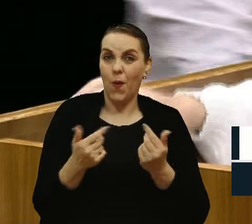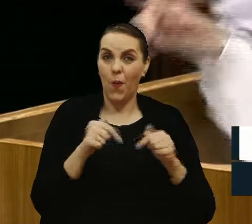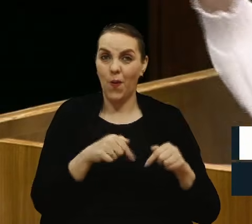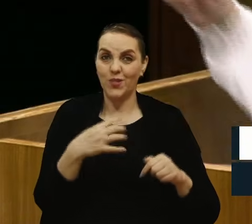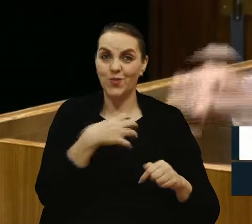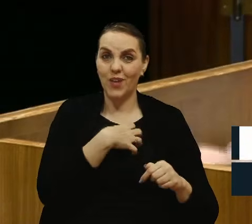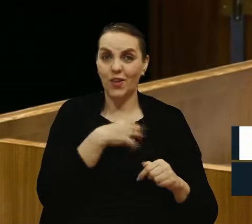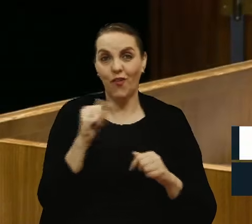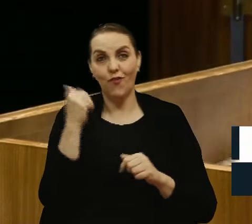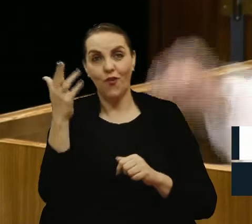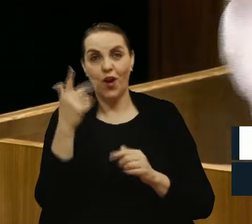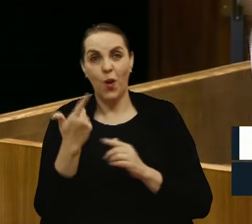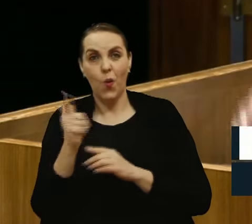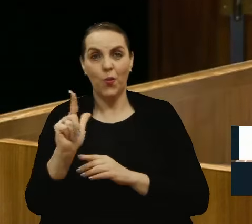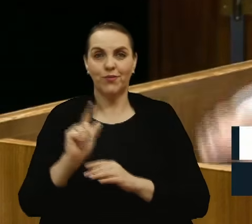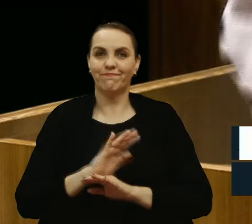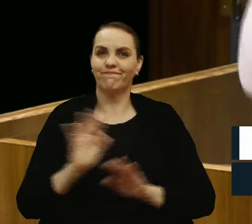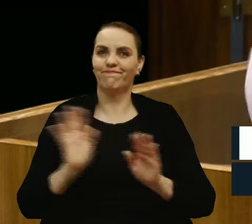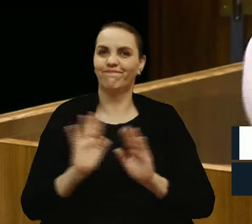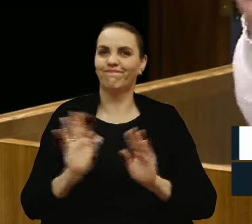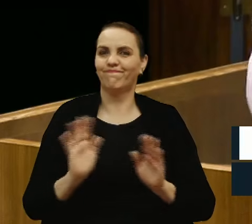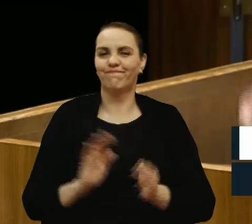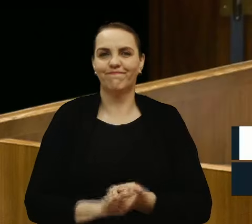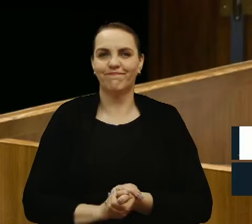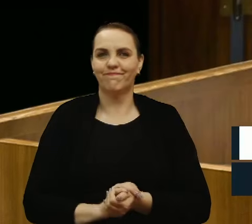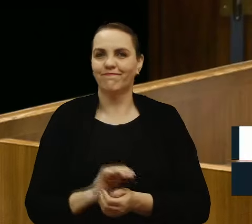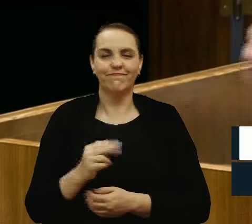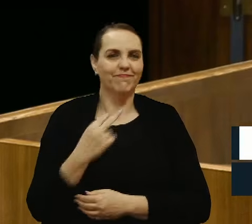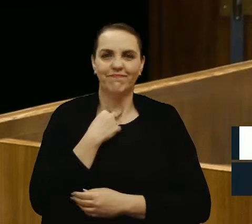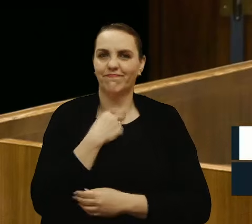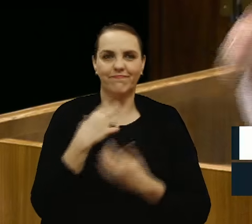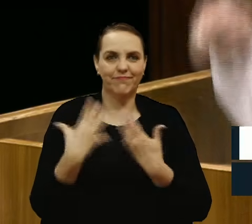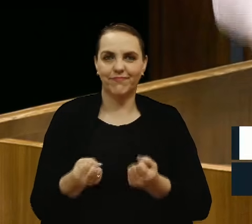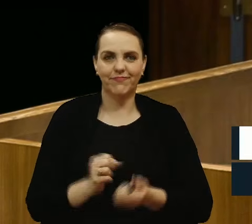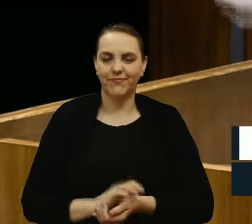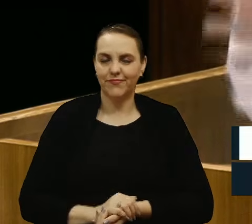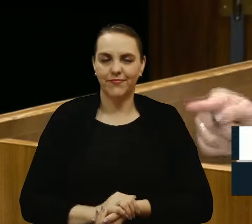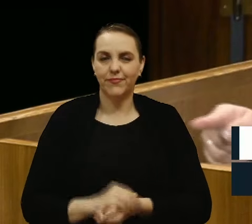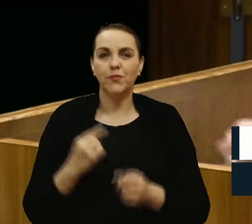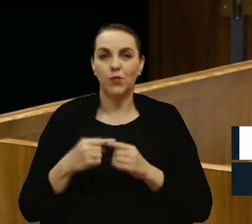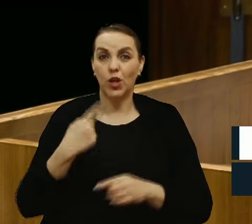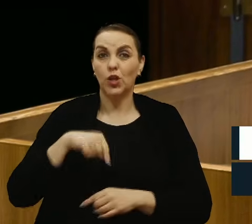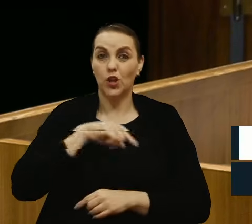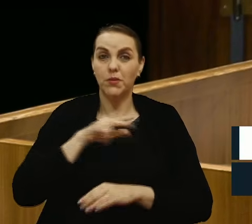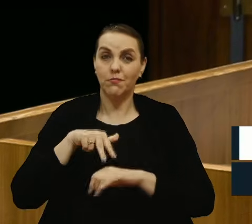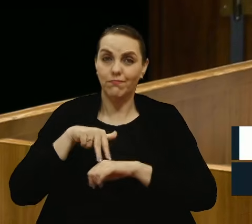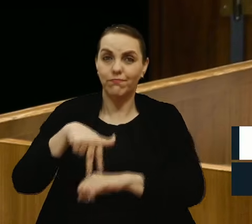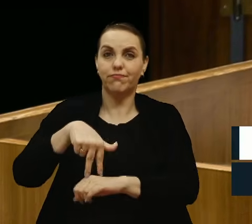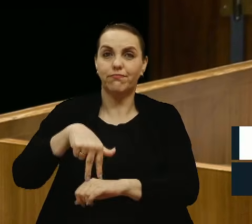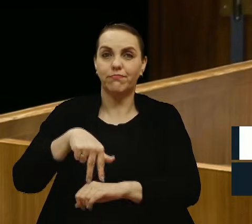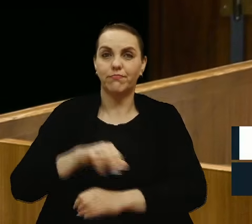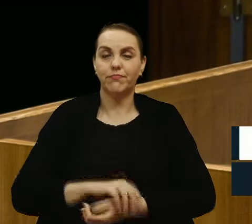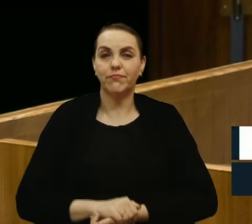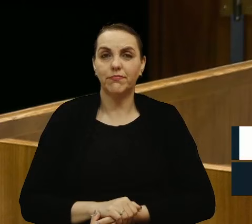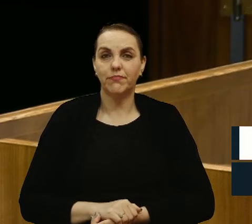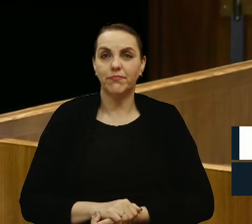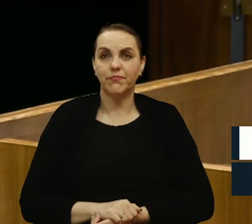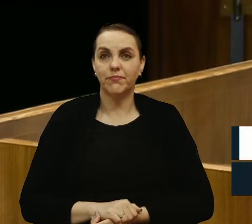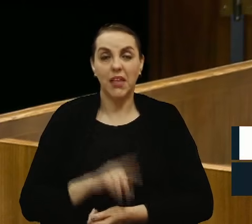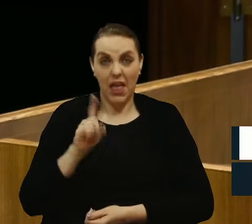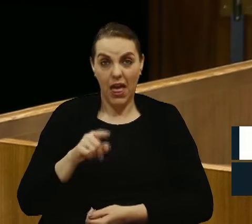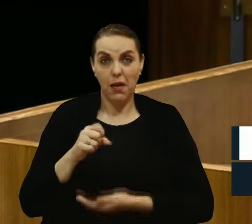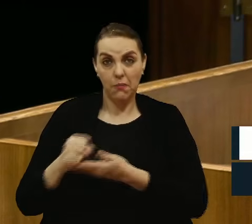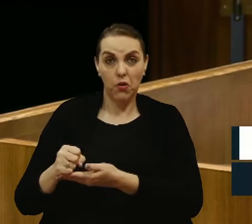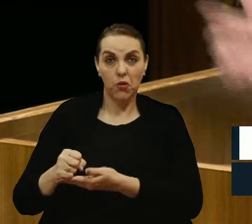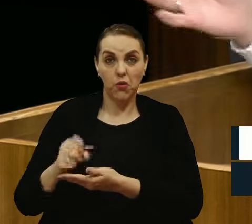ser outra, daí não dá. Isso é inadmissível, porque a gente tem que ter posição. Posição. É do